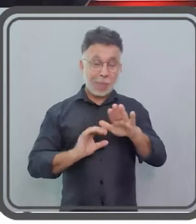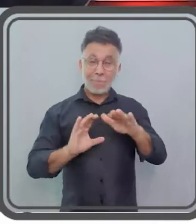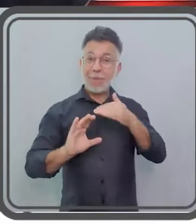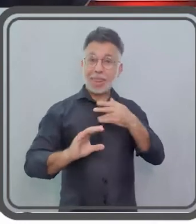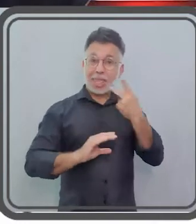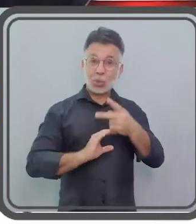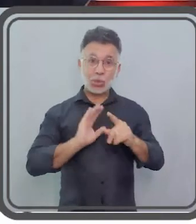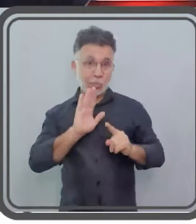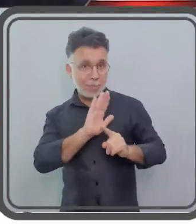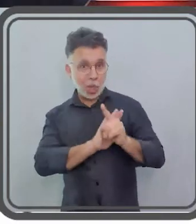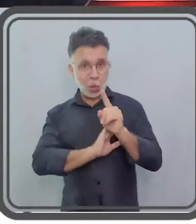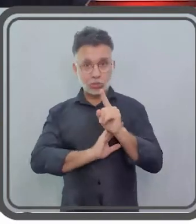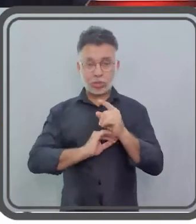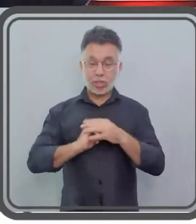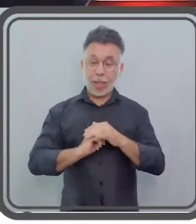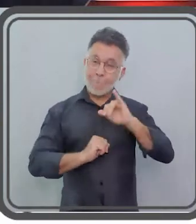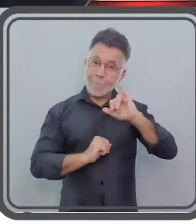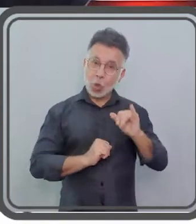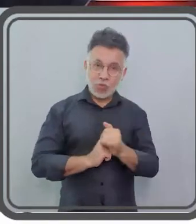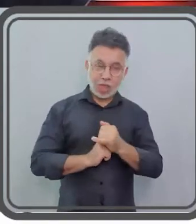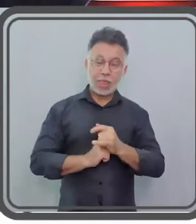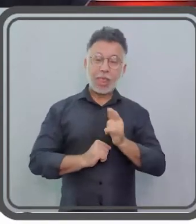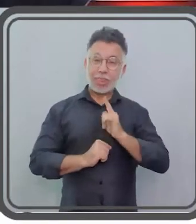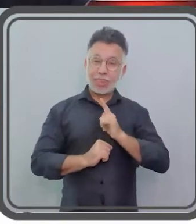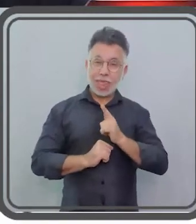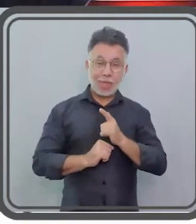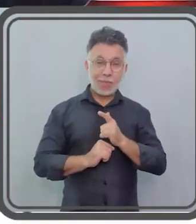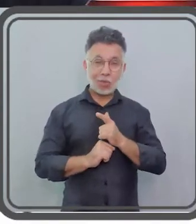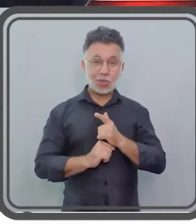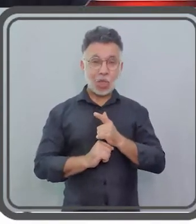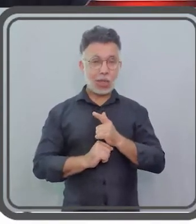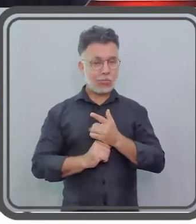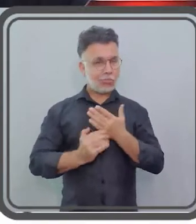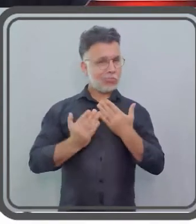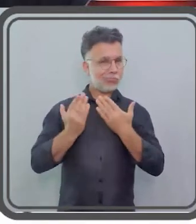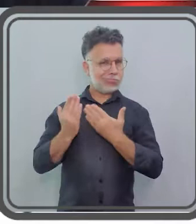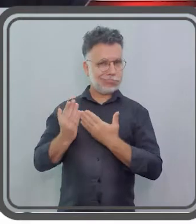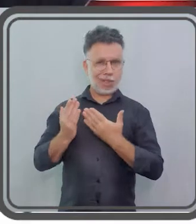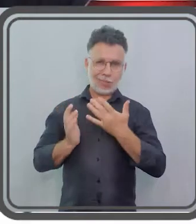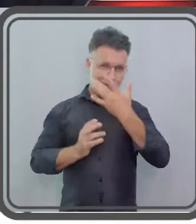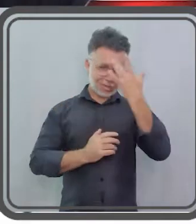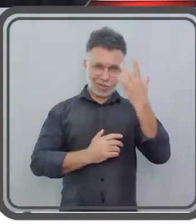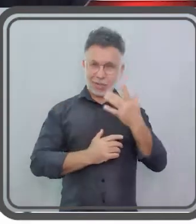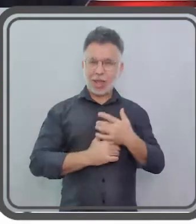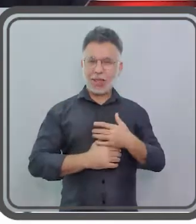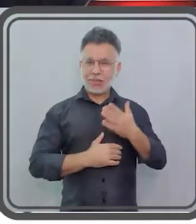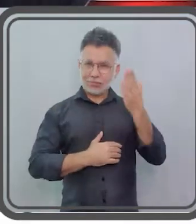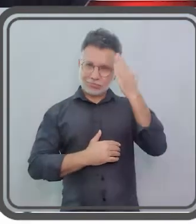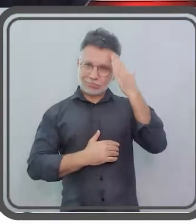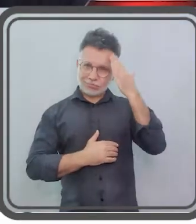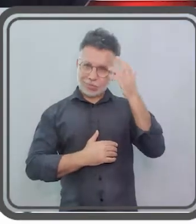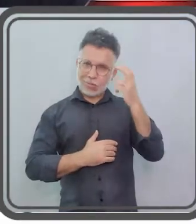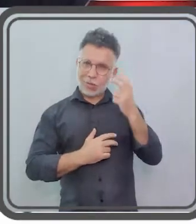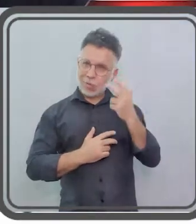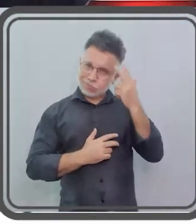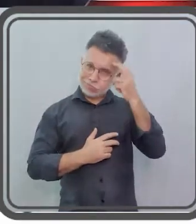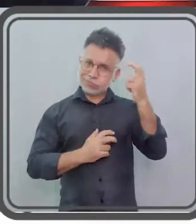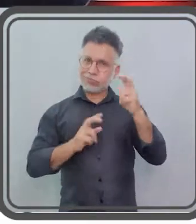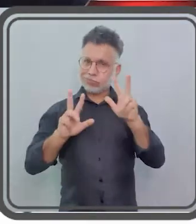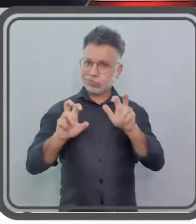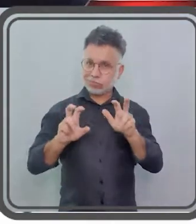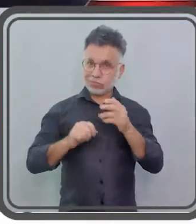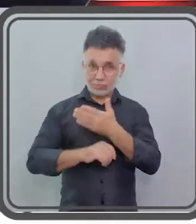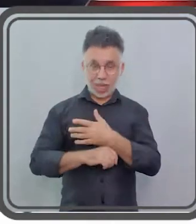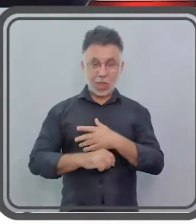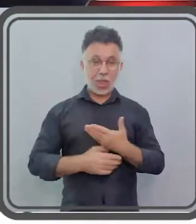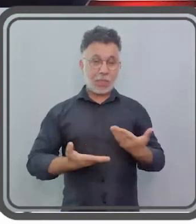suas perguntas, né? Aproveitem aqui que temos uma autoridade no assunto para trazer a sua pergunta relacionada ao tema de hoje e também